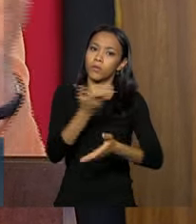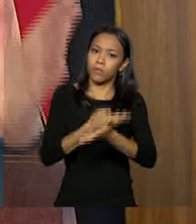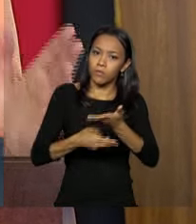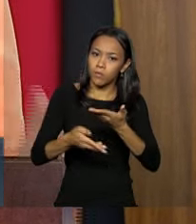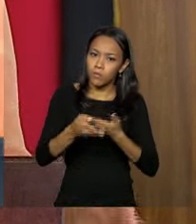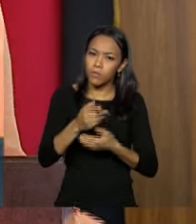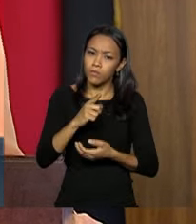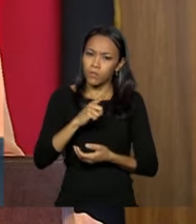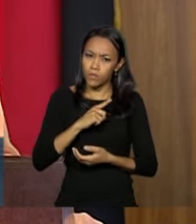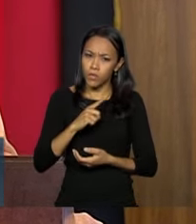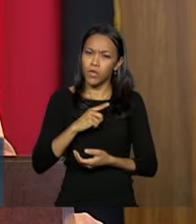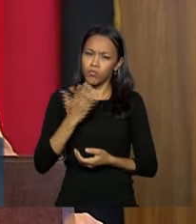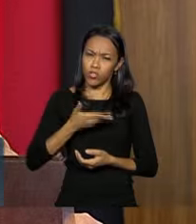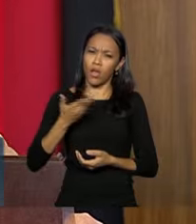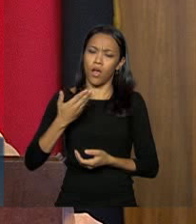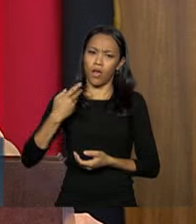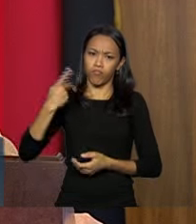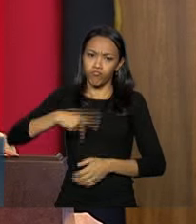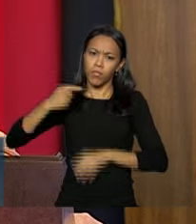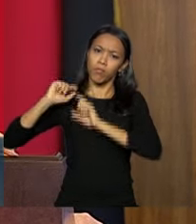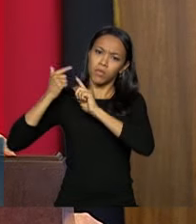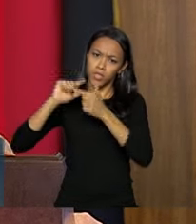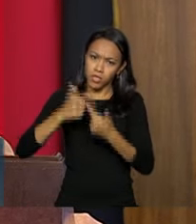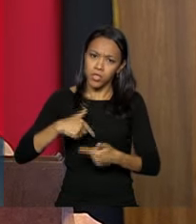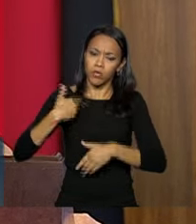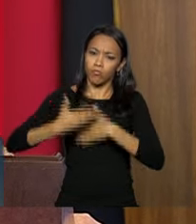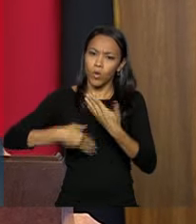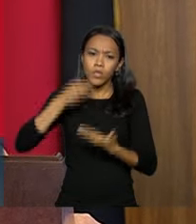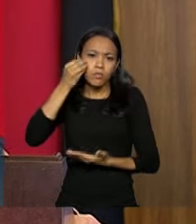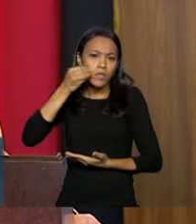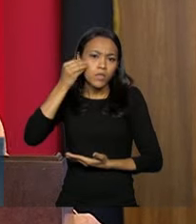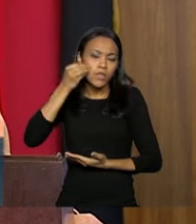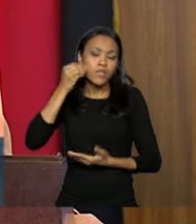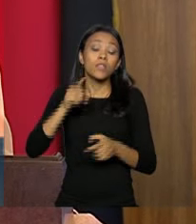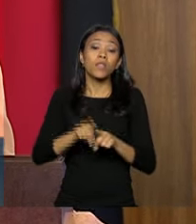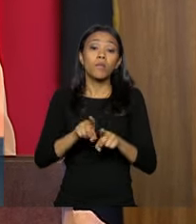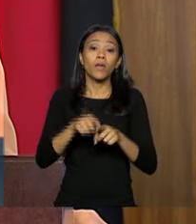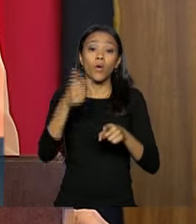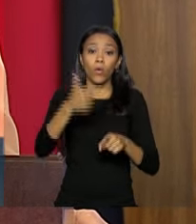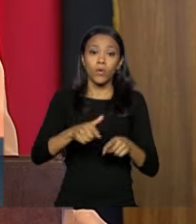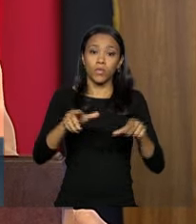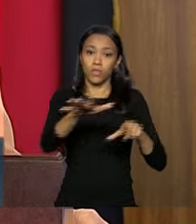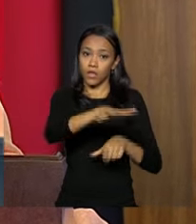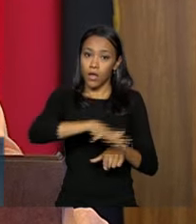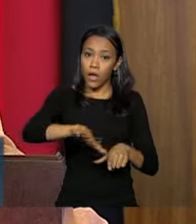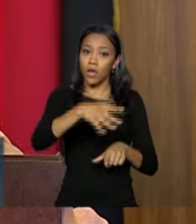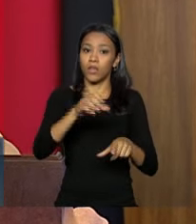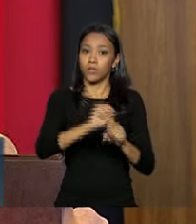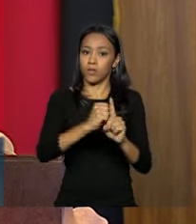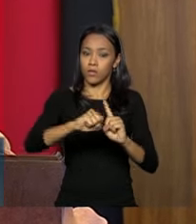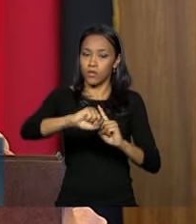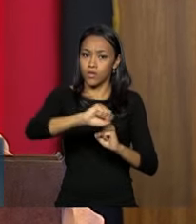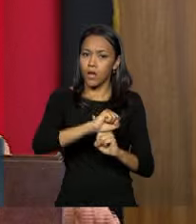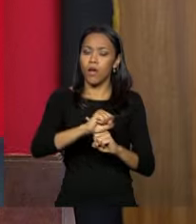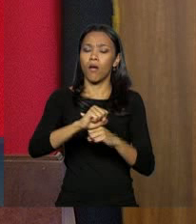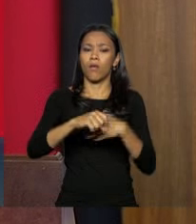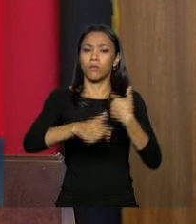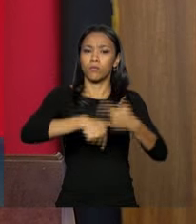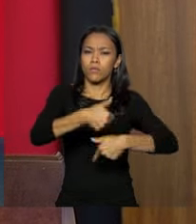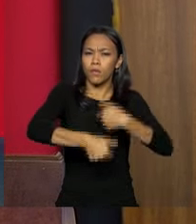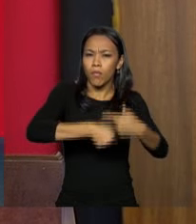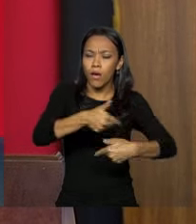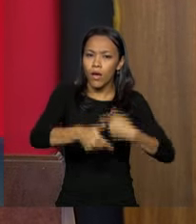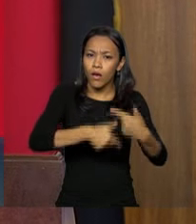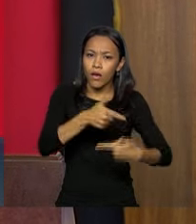temos alguma tradição, mas também na área social, por exemplo, o mercado do trabalho, o mundo do